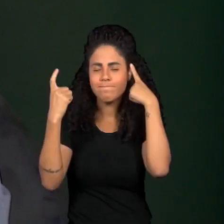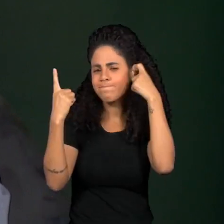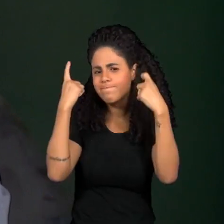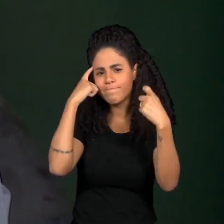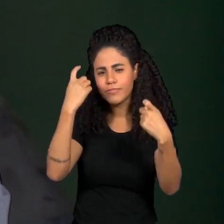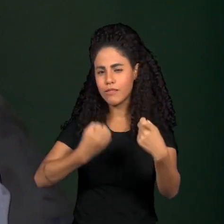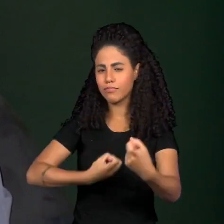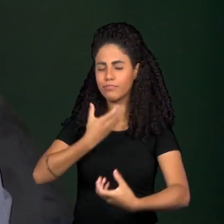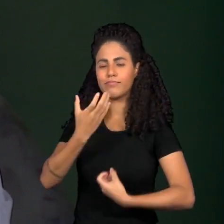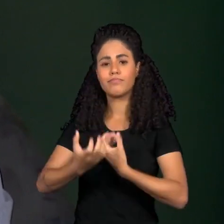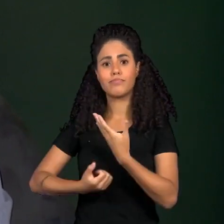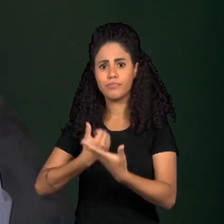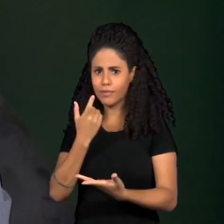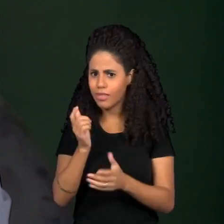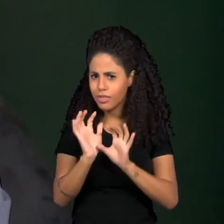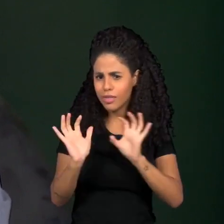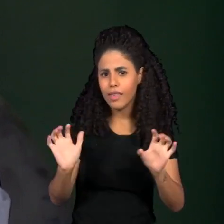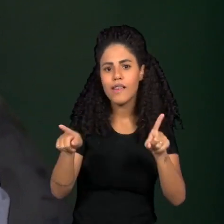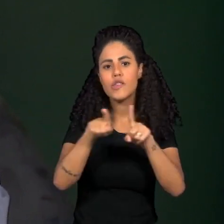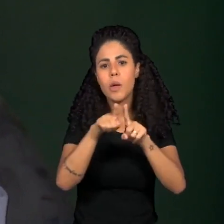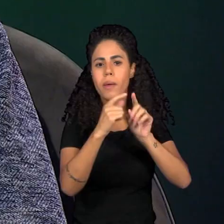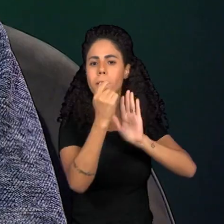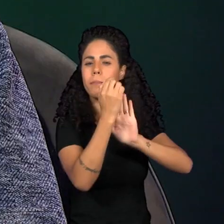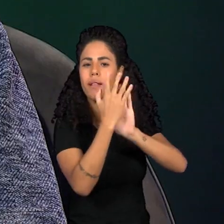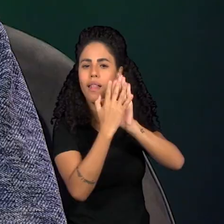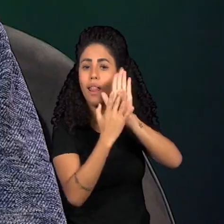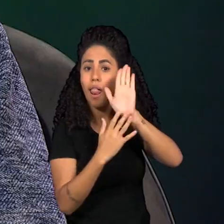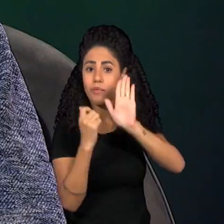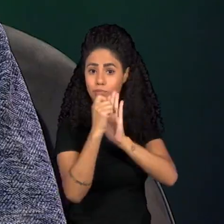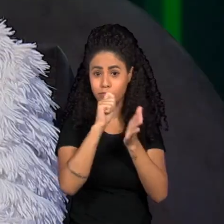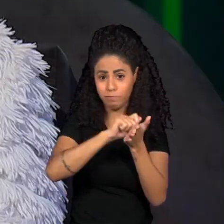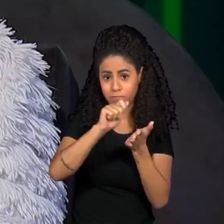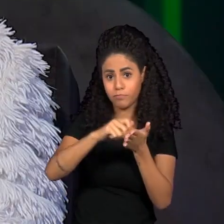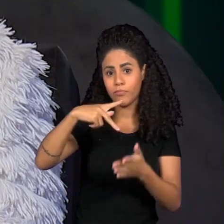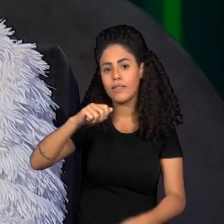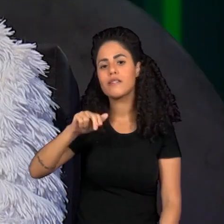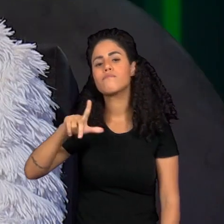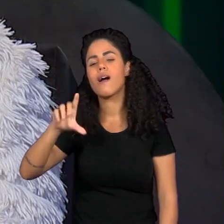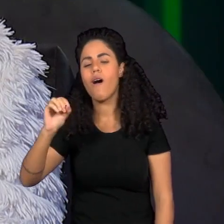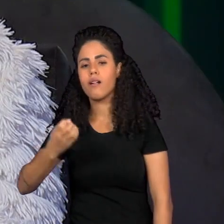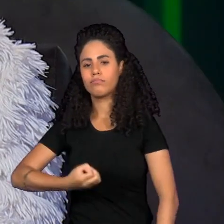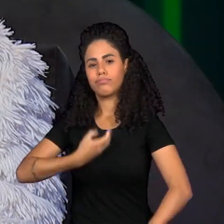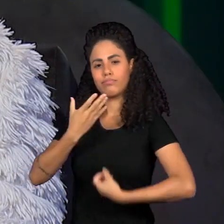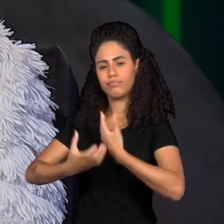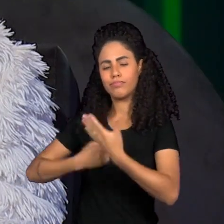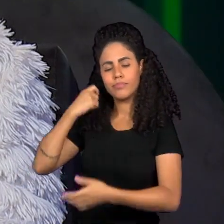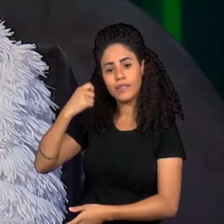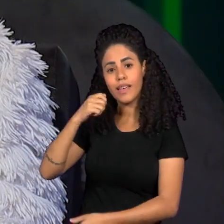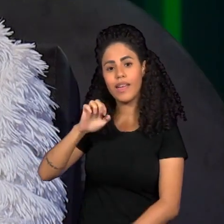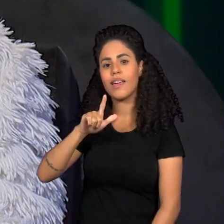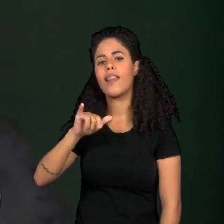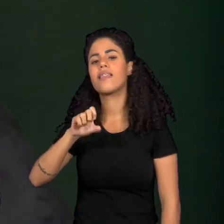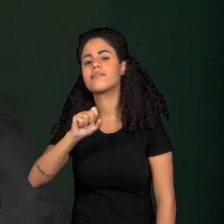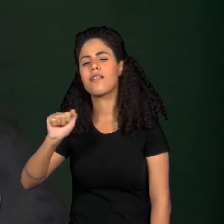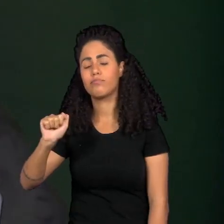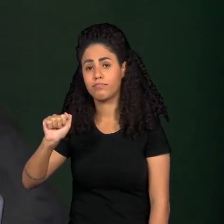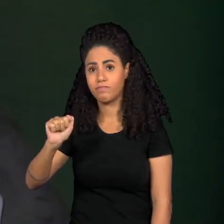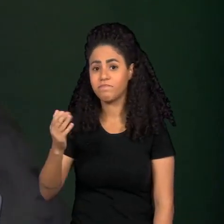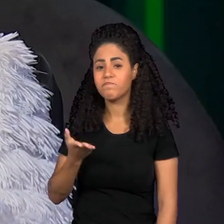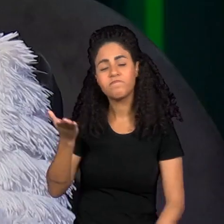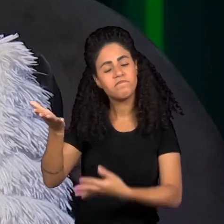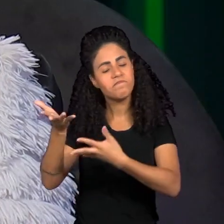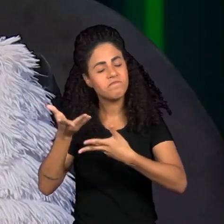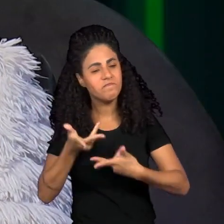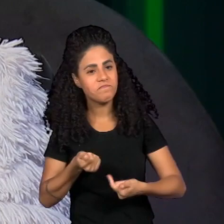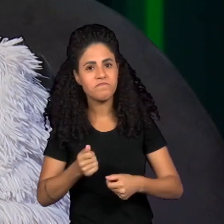atuantes e até polêmicos, como o roteirista e escritor Paulo Lins e a poeta e atriz Elisa Lucinda. Sejam